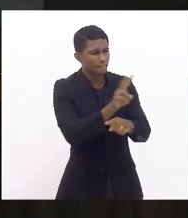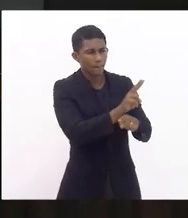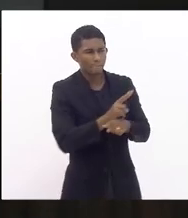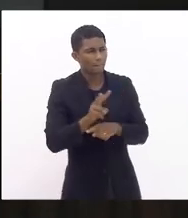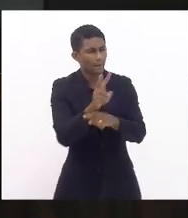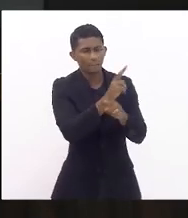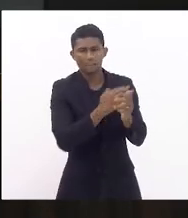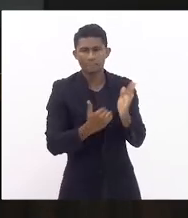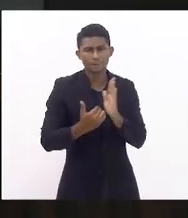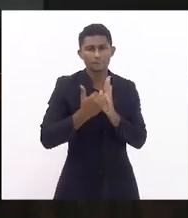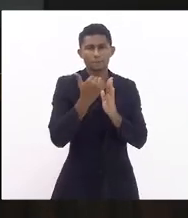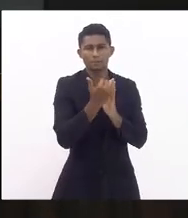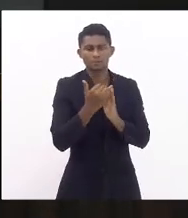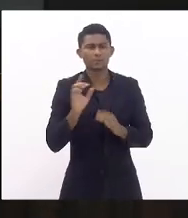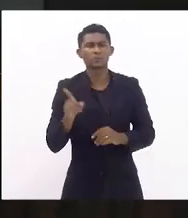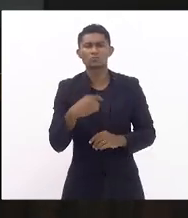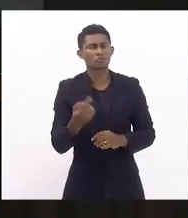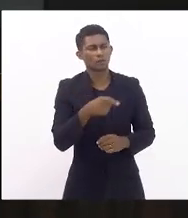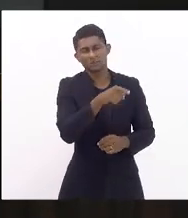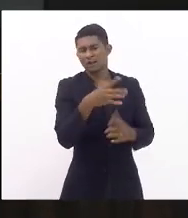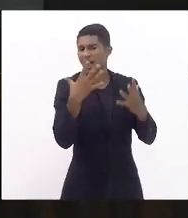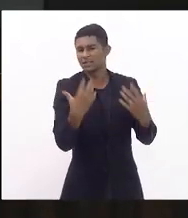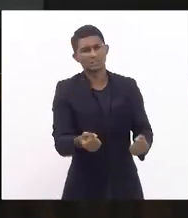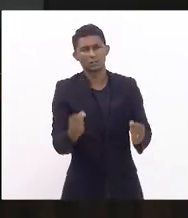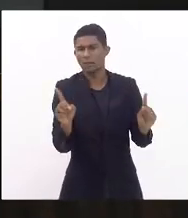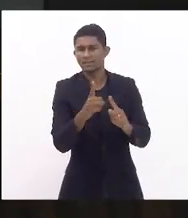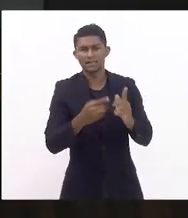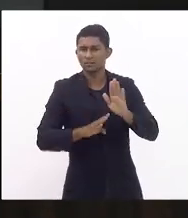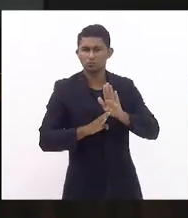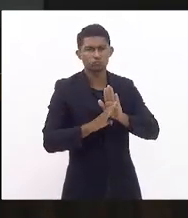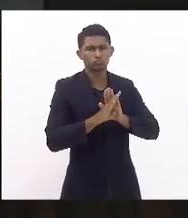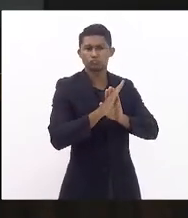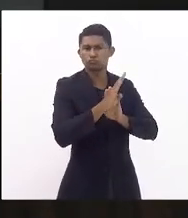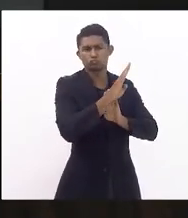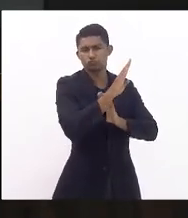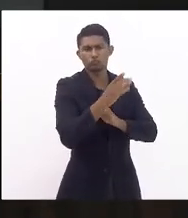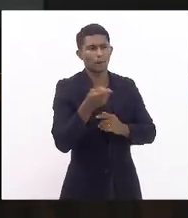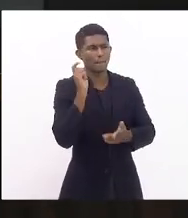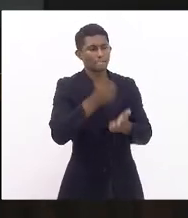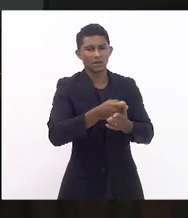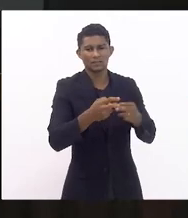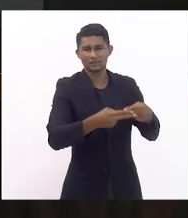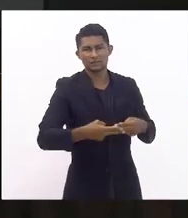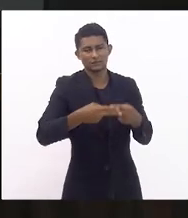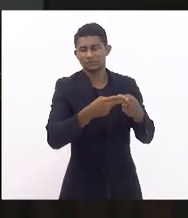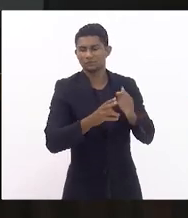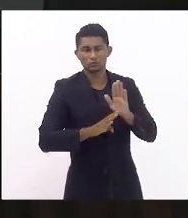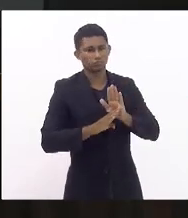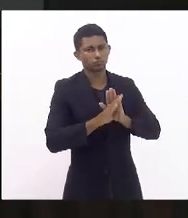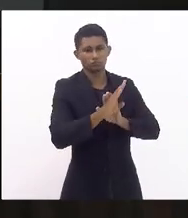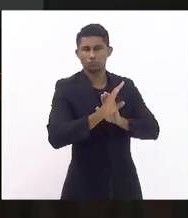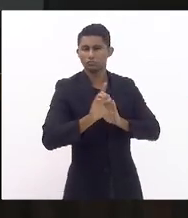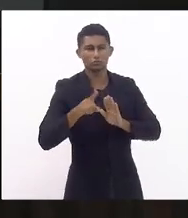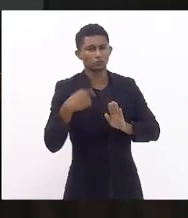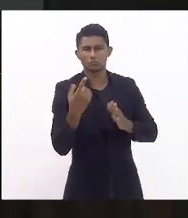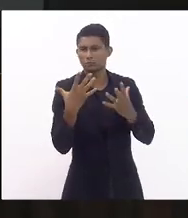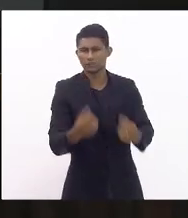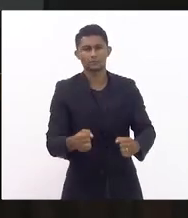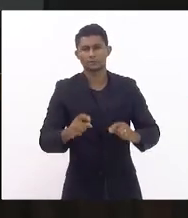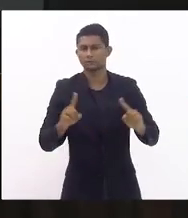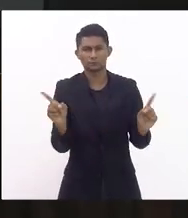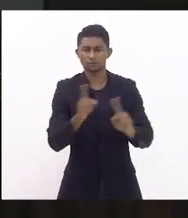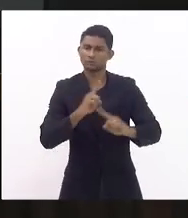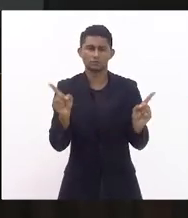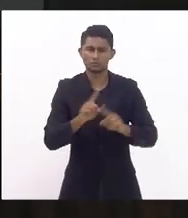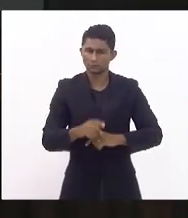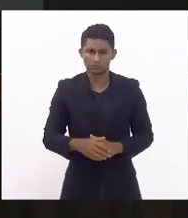vez mais. O que não podemos aceitar é esse aumento abusivo, é abusivo, que nós temos visto no